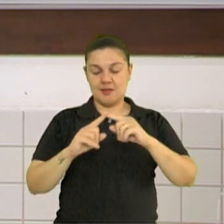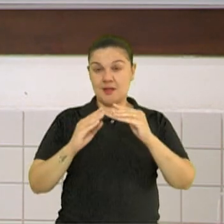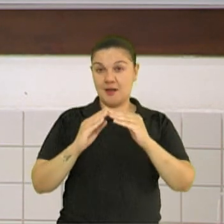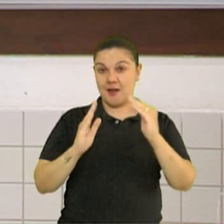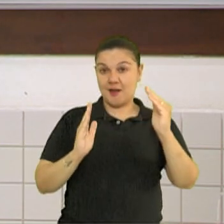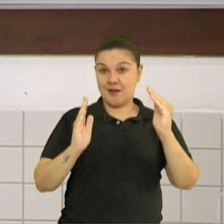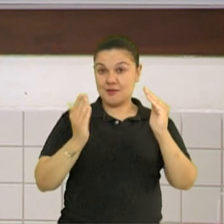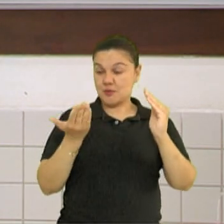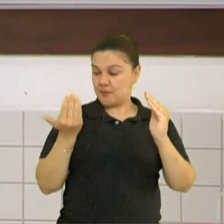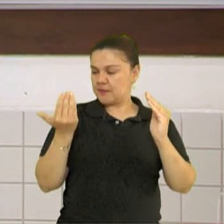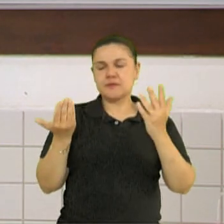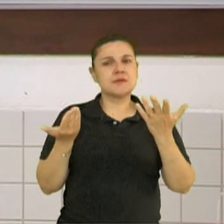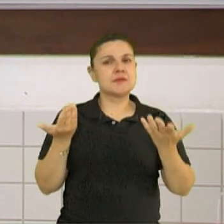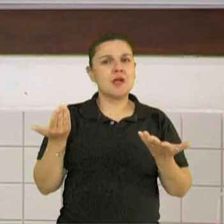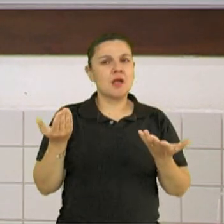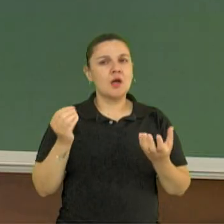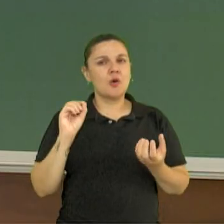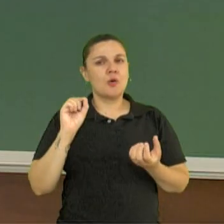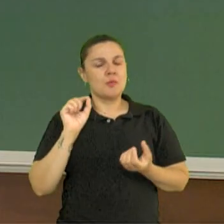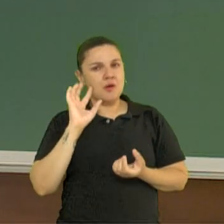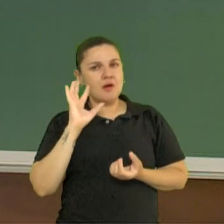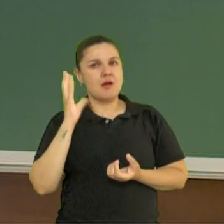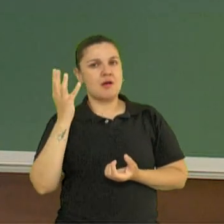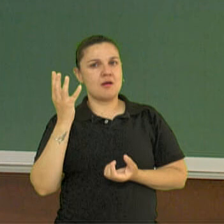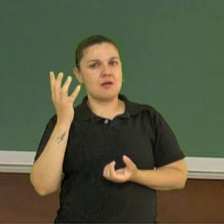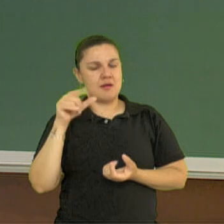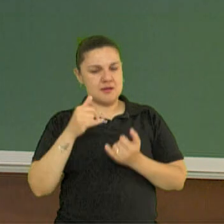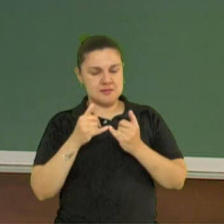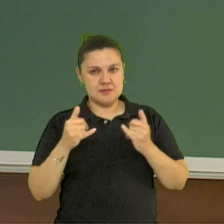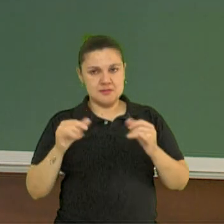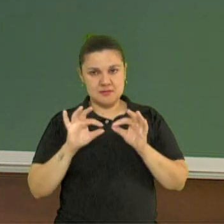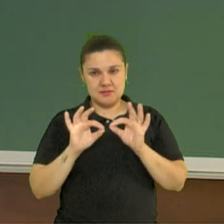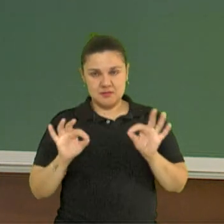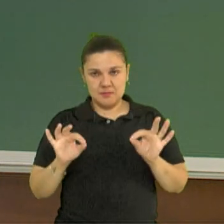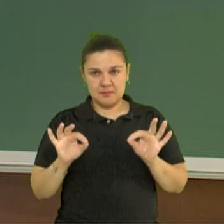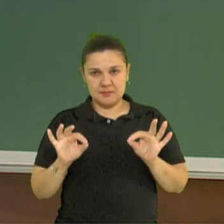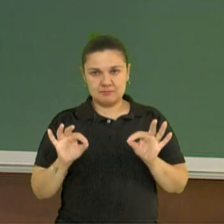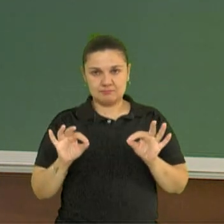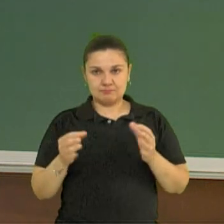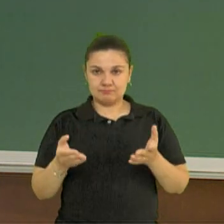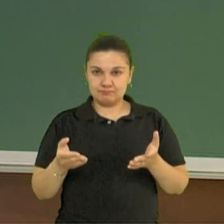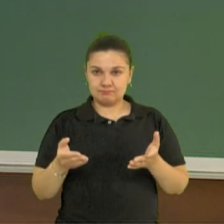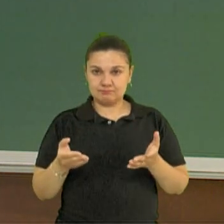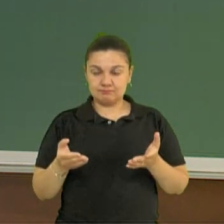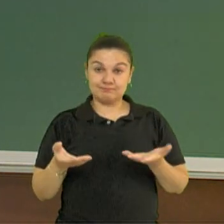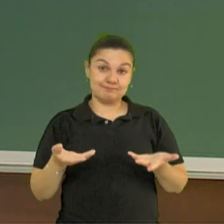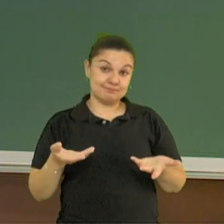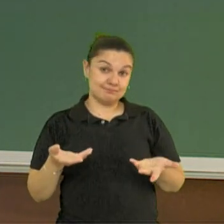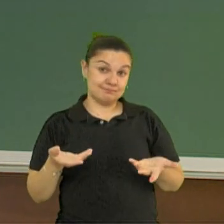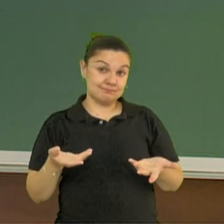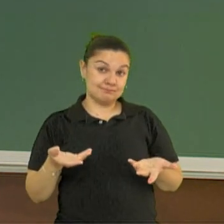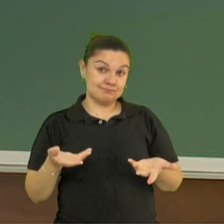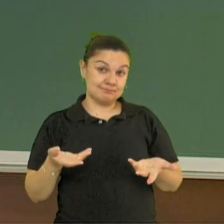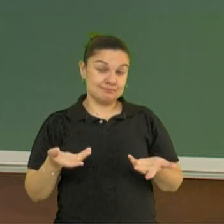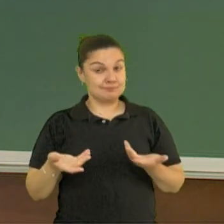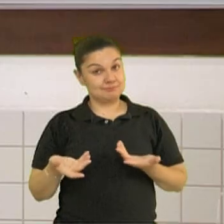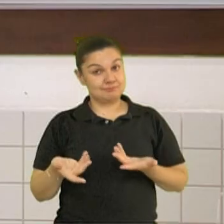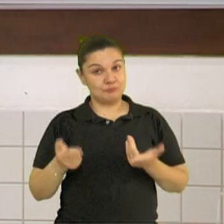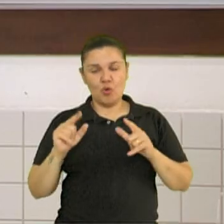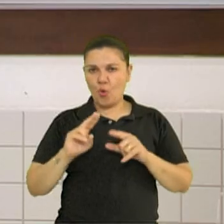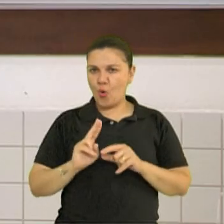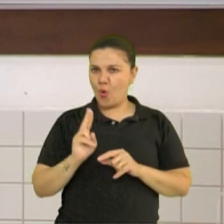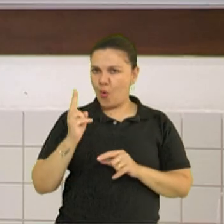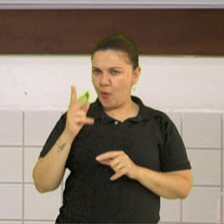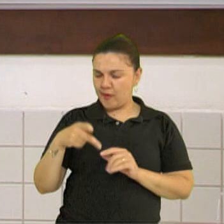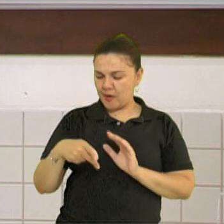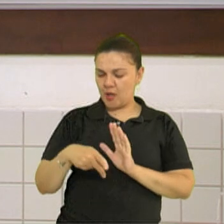naquela época, como que isso acontecia. Era simples? Será que era simples esses templos? Ou será que eles eram templos